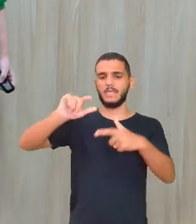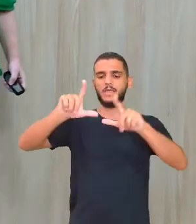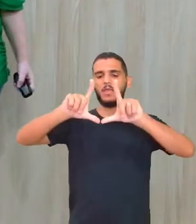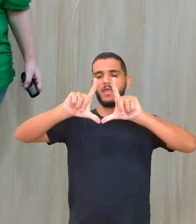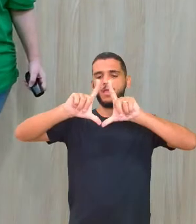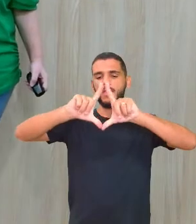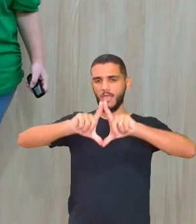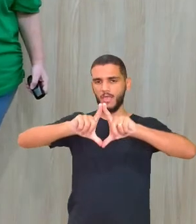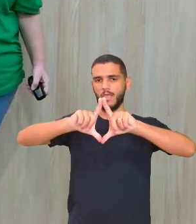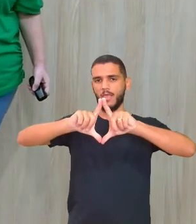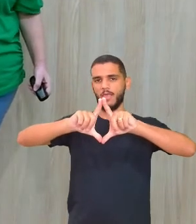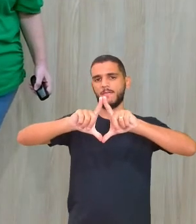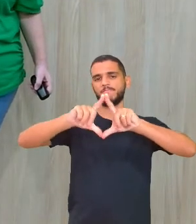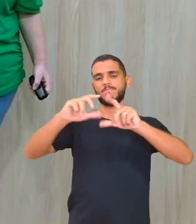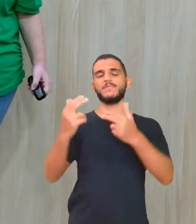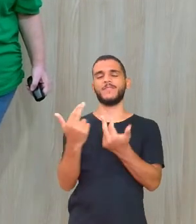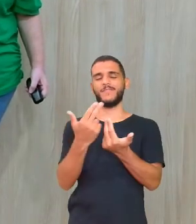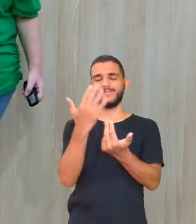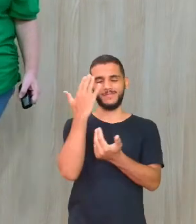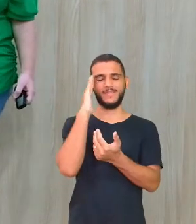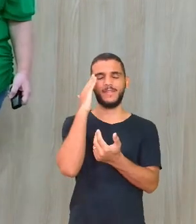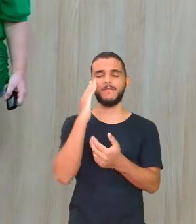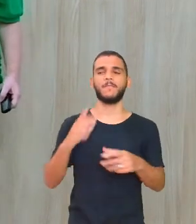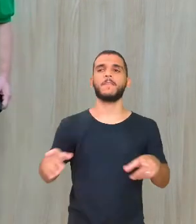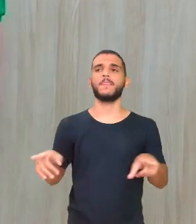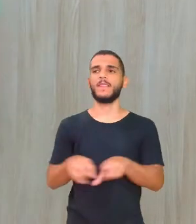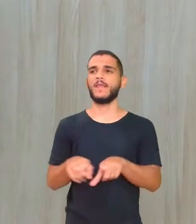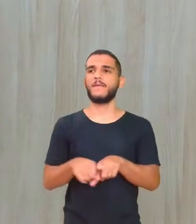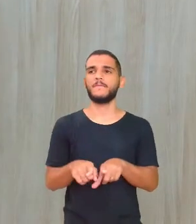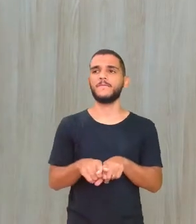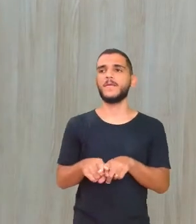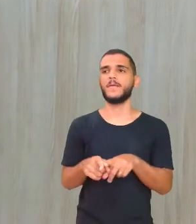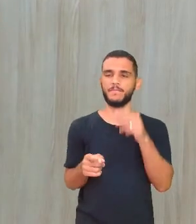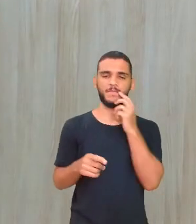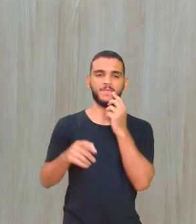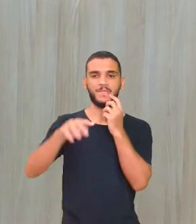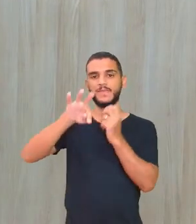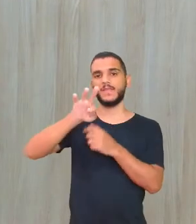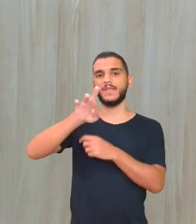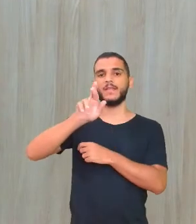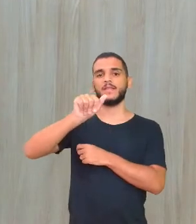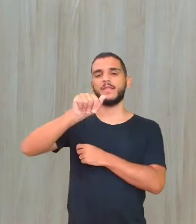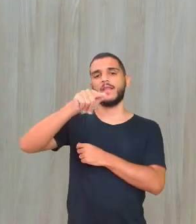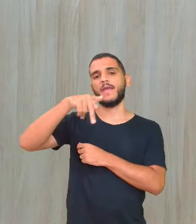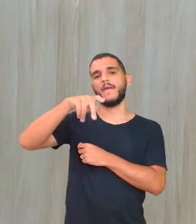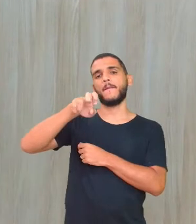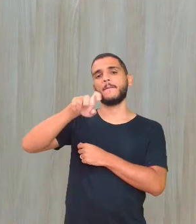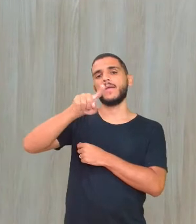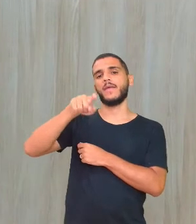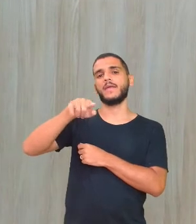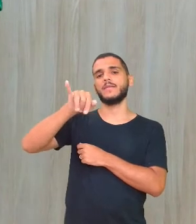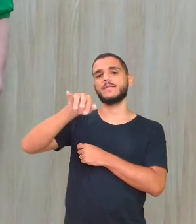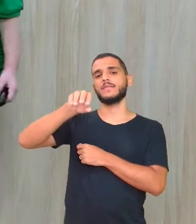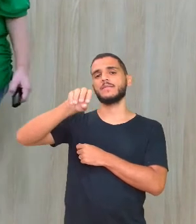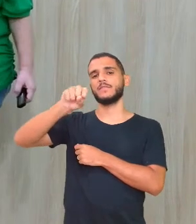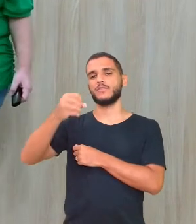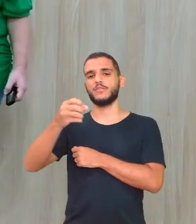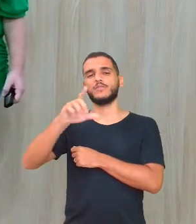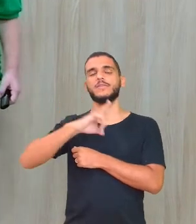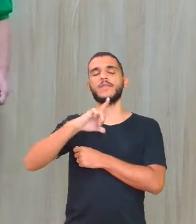os trapézios. O trapézio, gente, só tem 2 lados